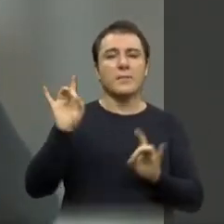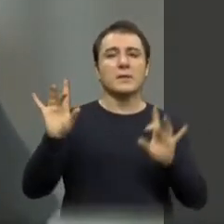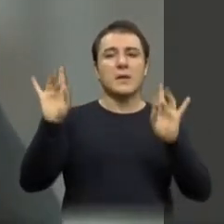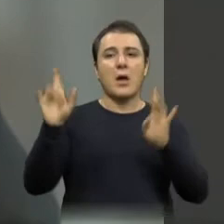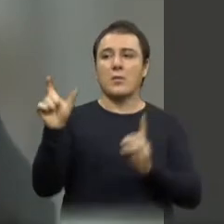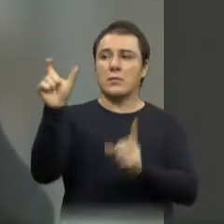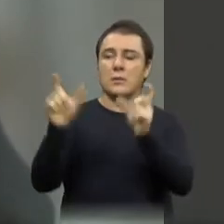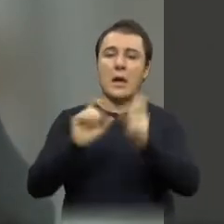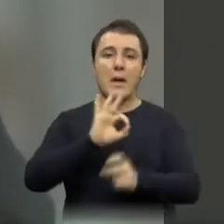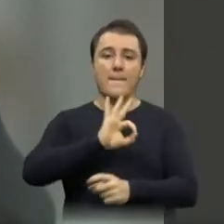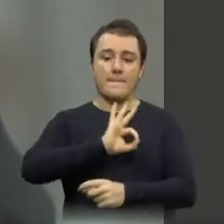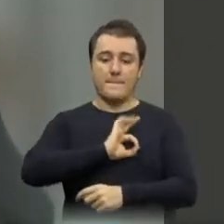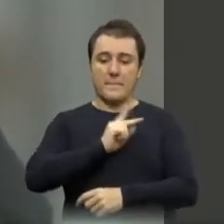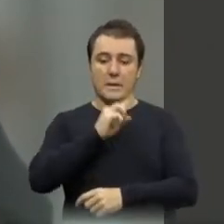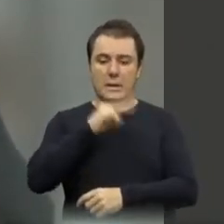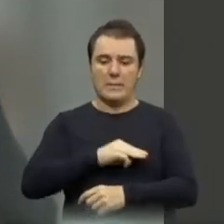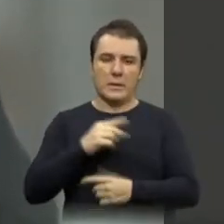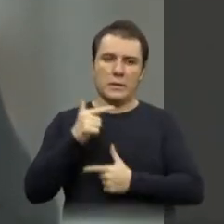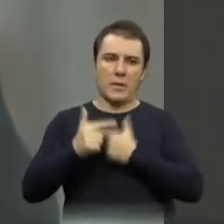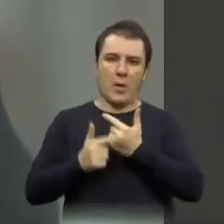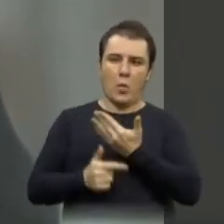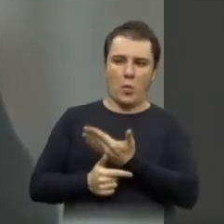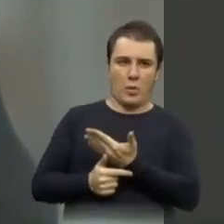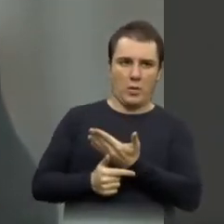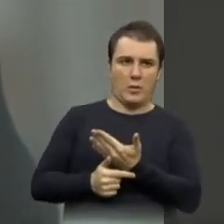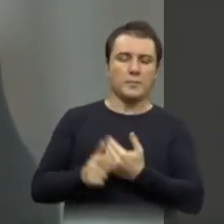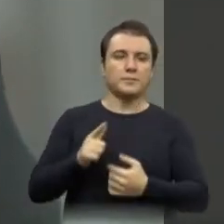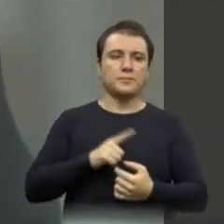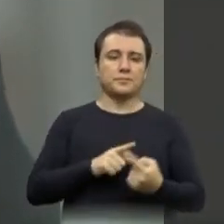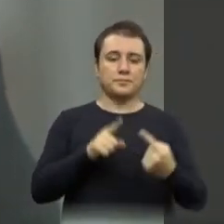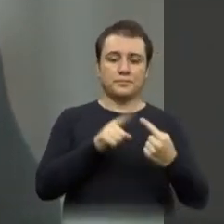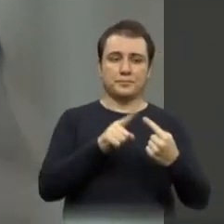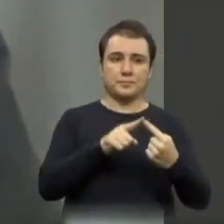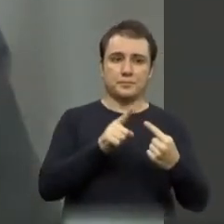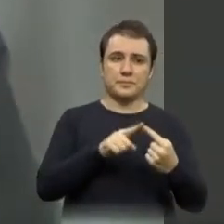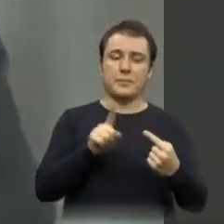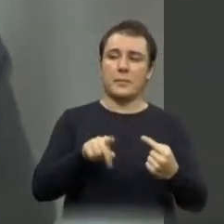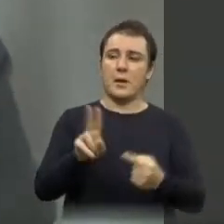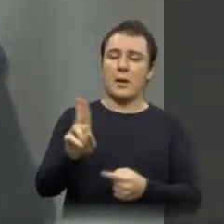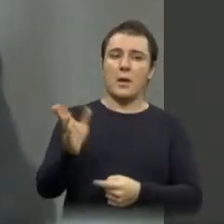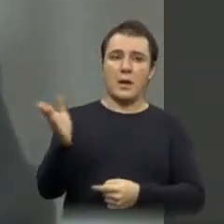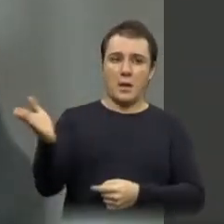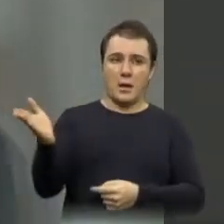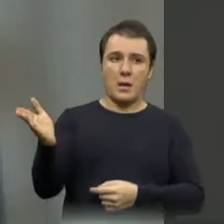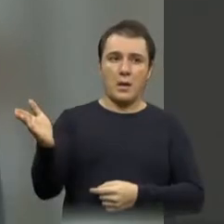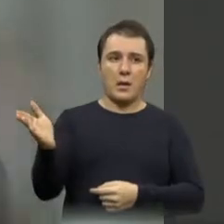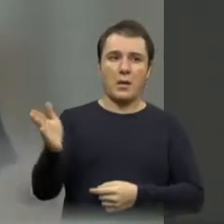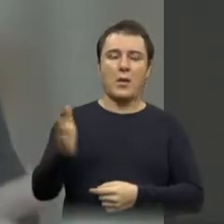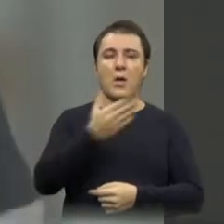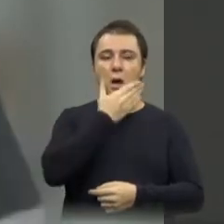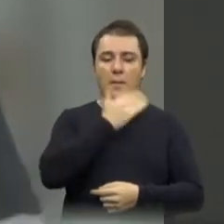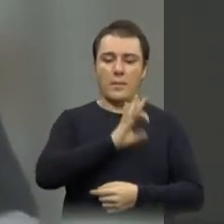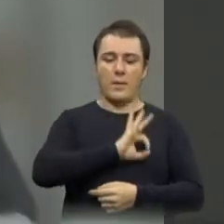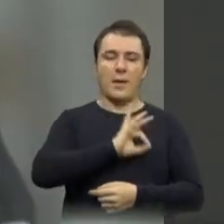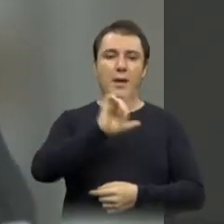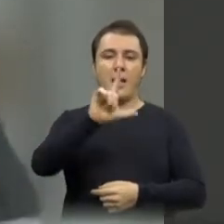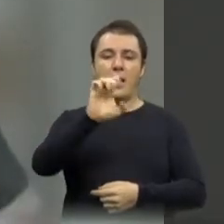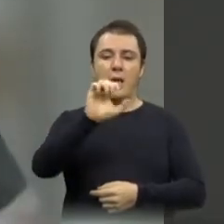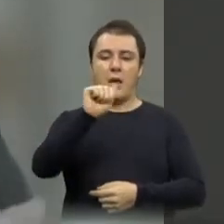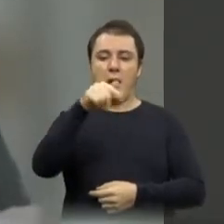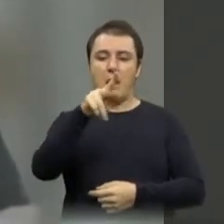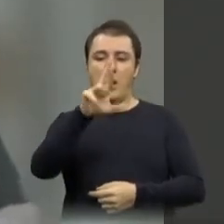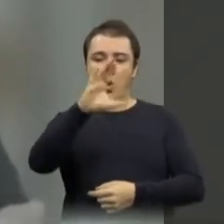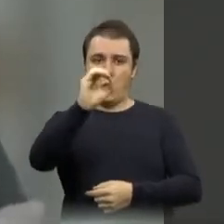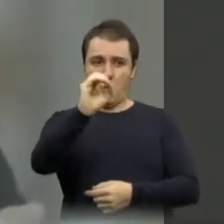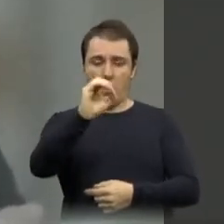PMs envolvidos nessa situação. O primeiro envolvido foi o sargento Leandro Tartarini.